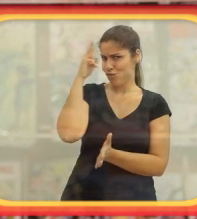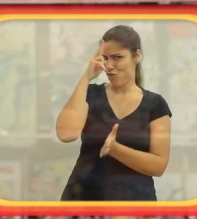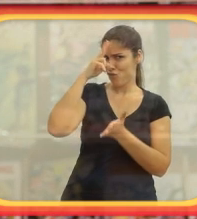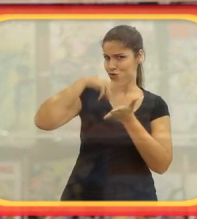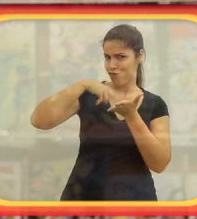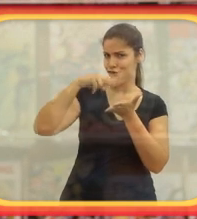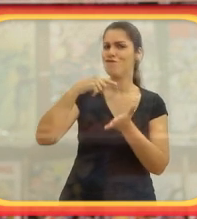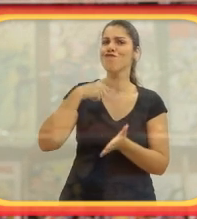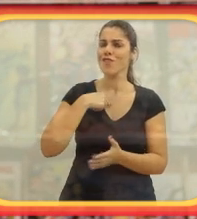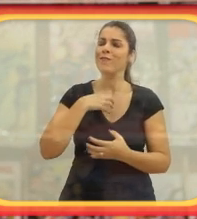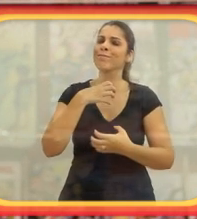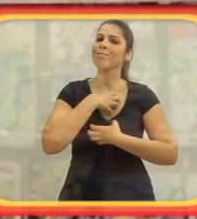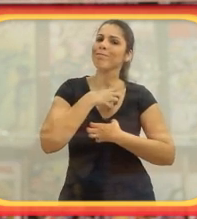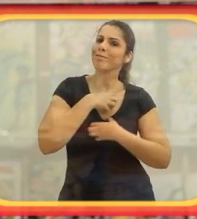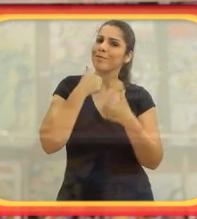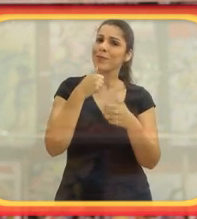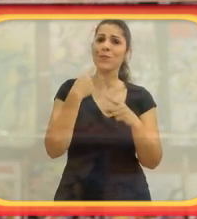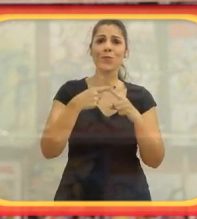sinto